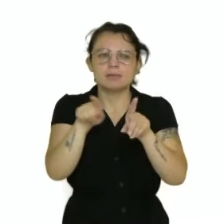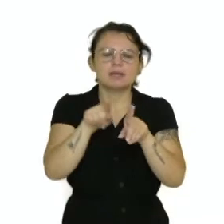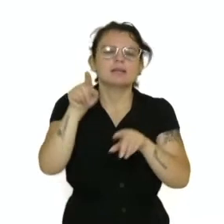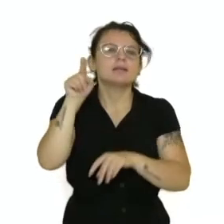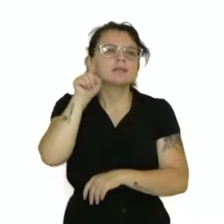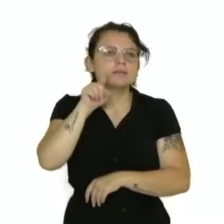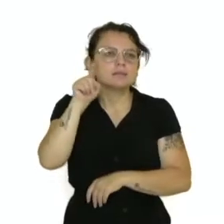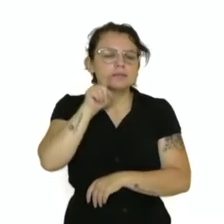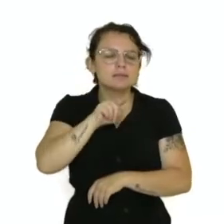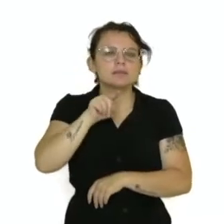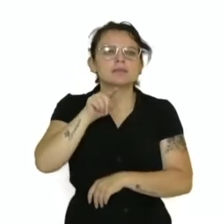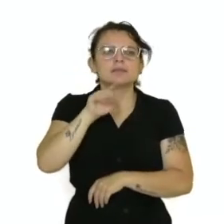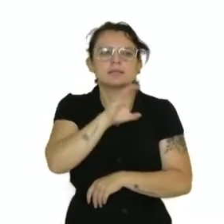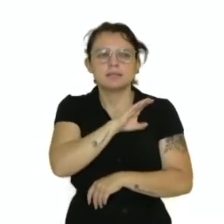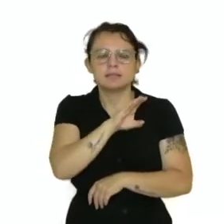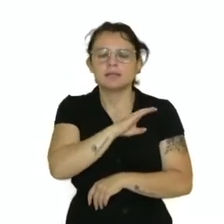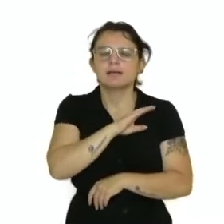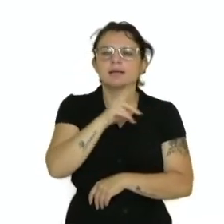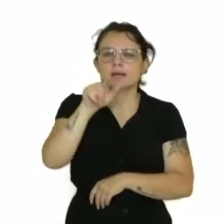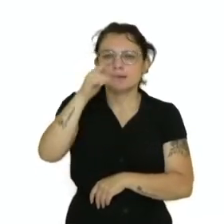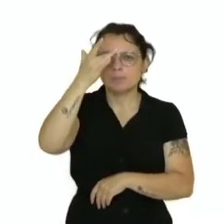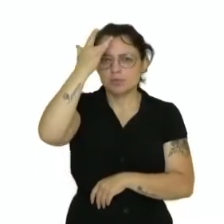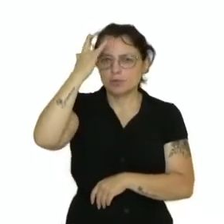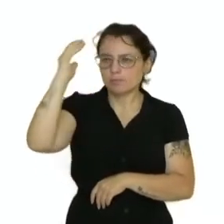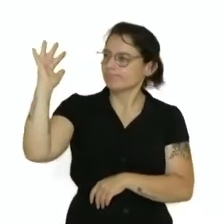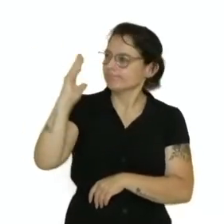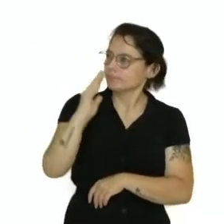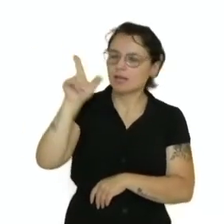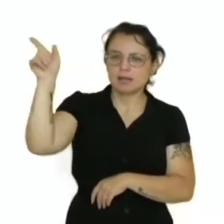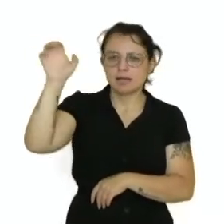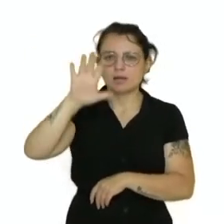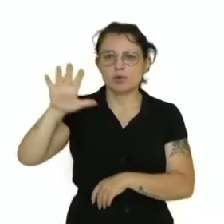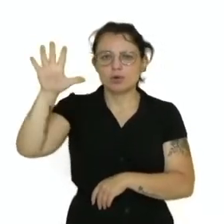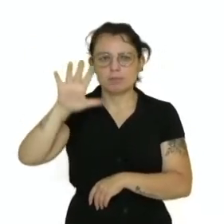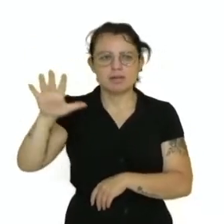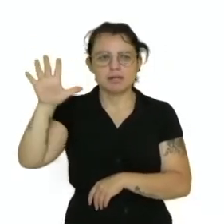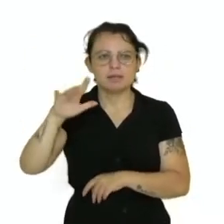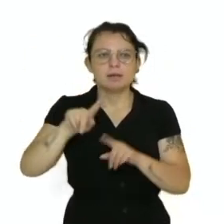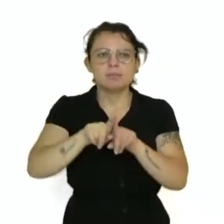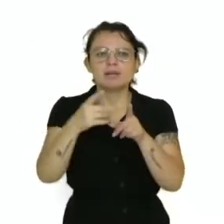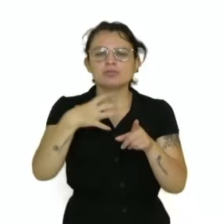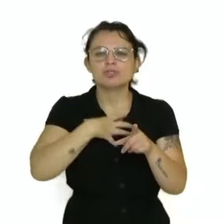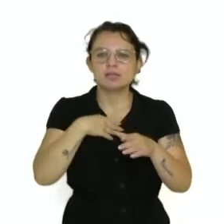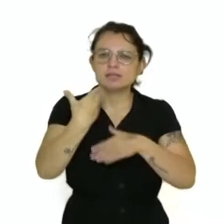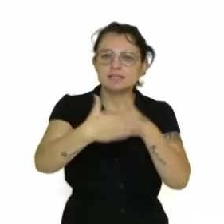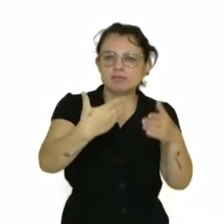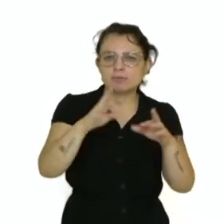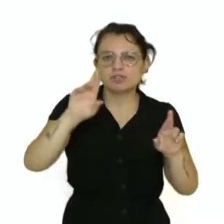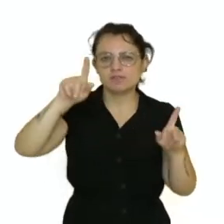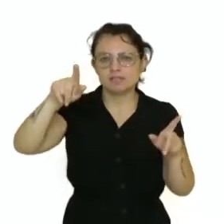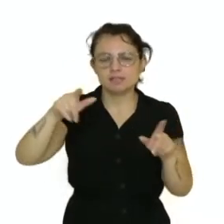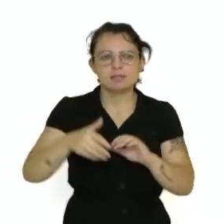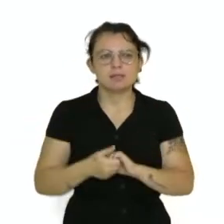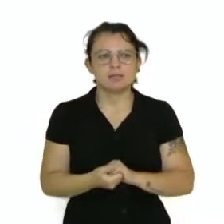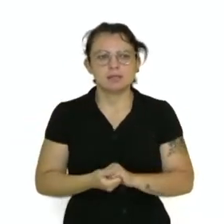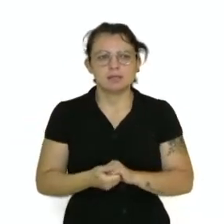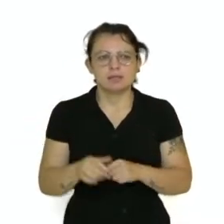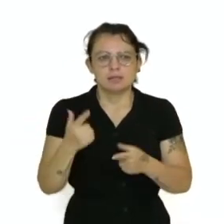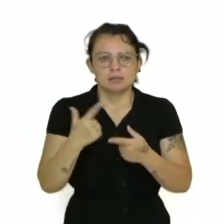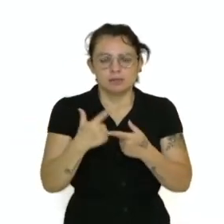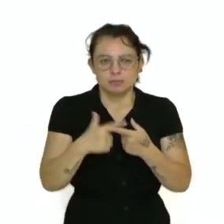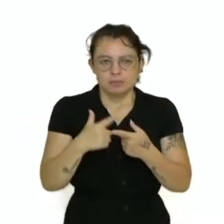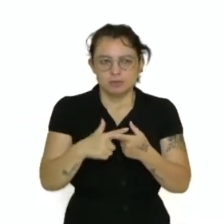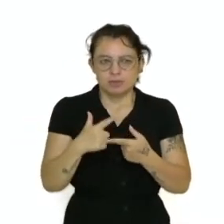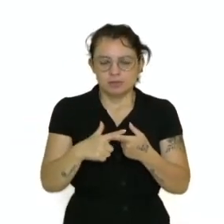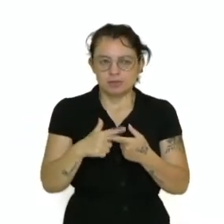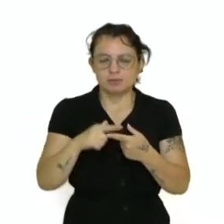colonizados por europeus. Entretanto, o modo como foram desenvolvidos foi diferente, pois enquanto o centro-sul das